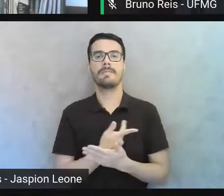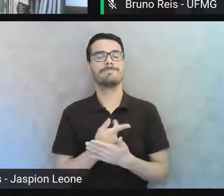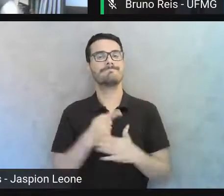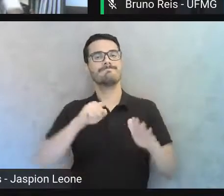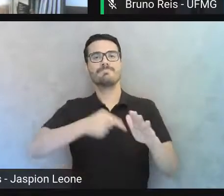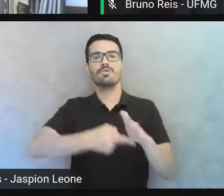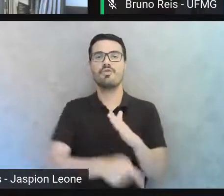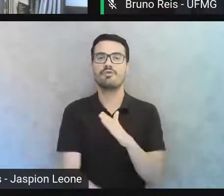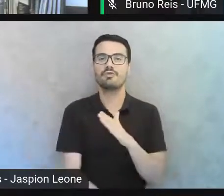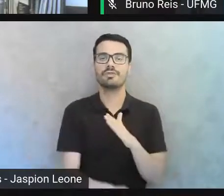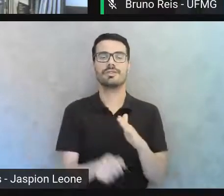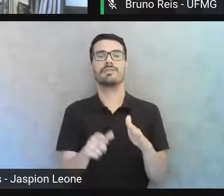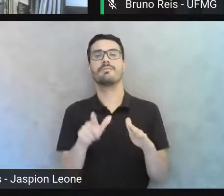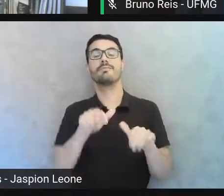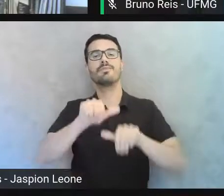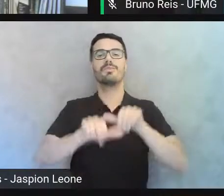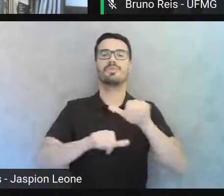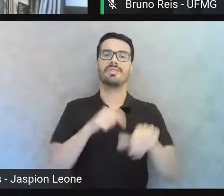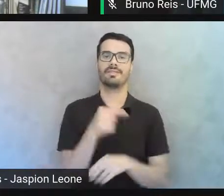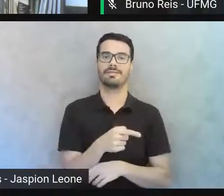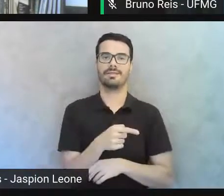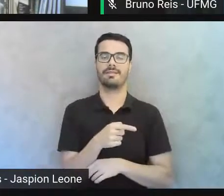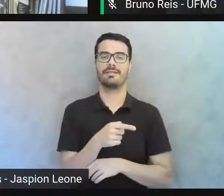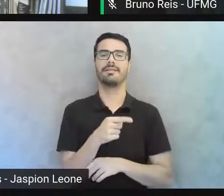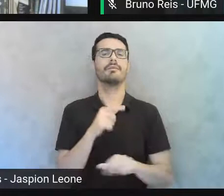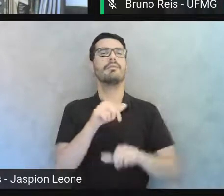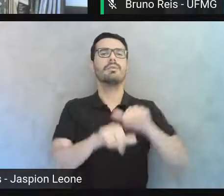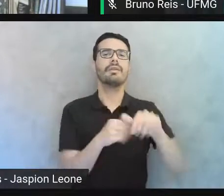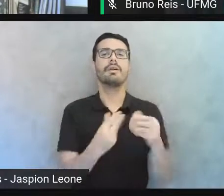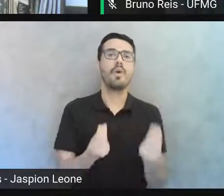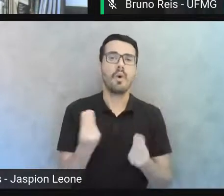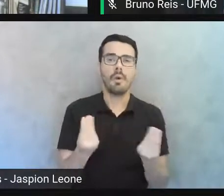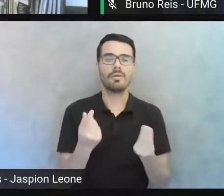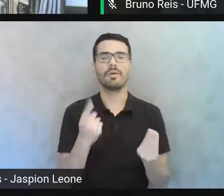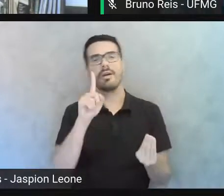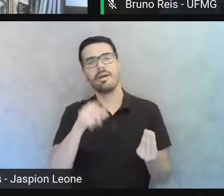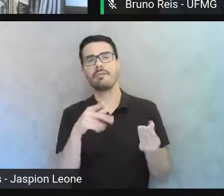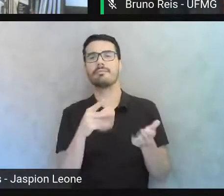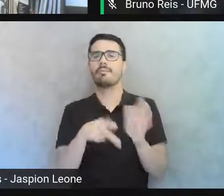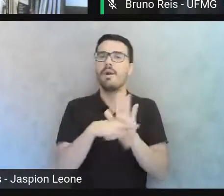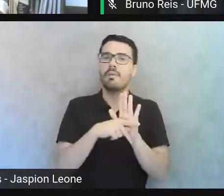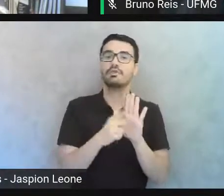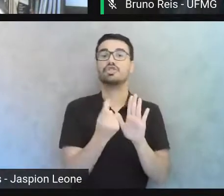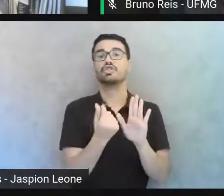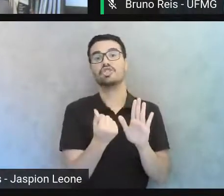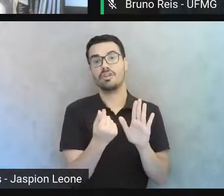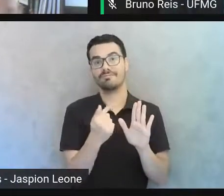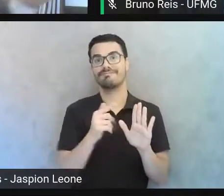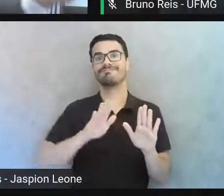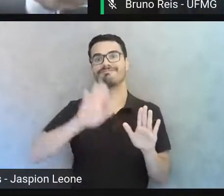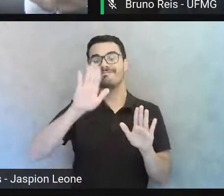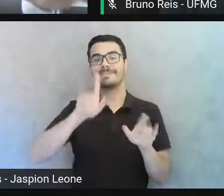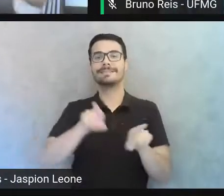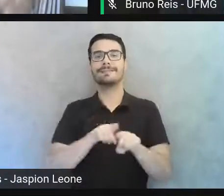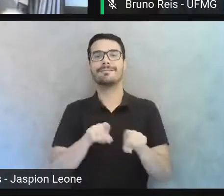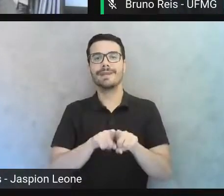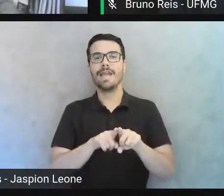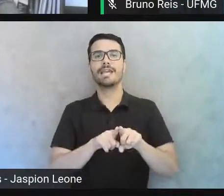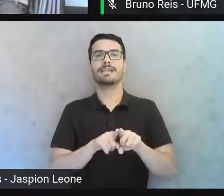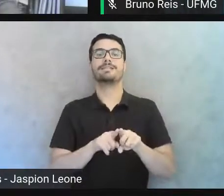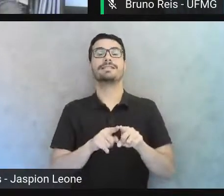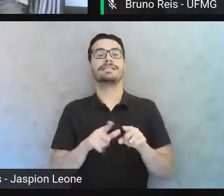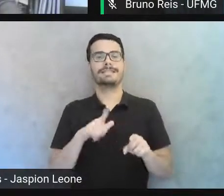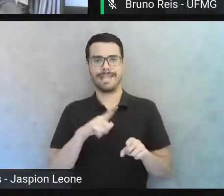profunda concentração das fontes de financiamento eleitoral e, de outro lado, uma enorme